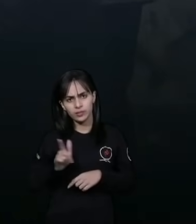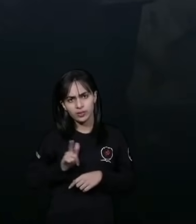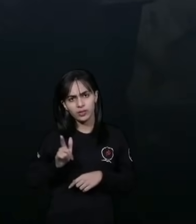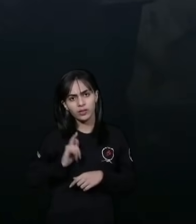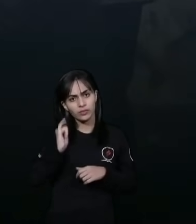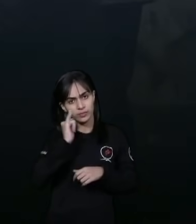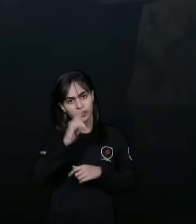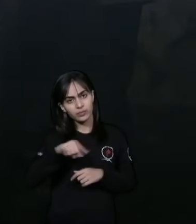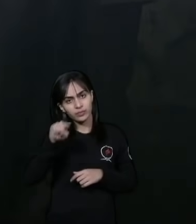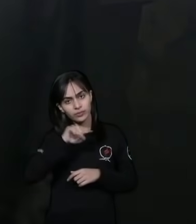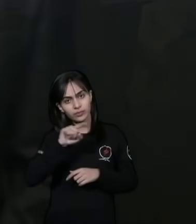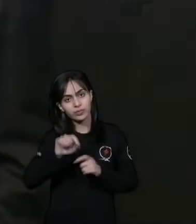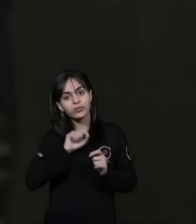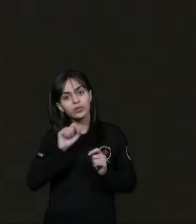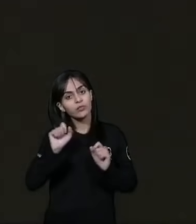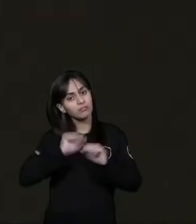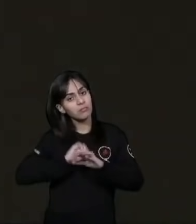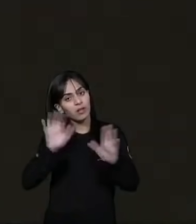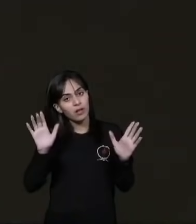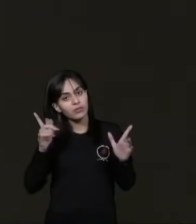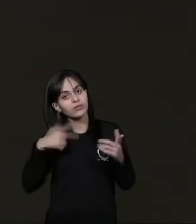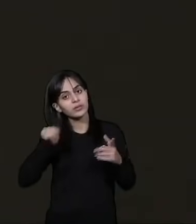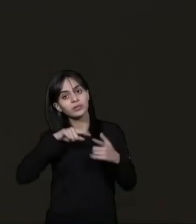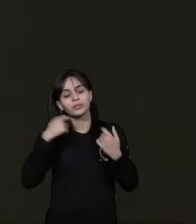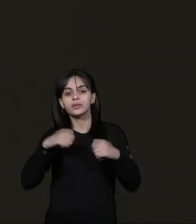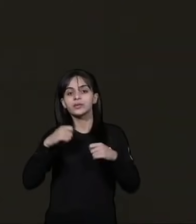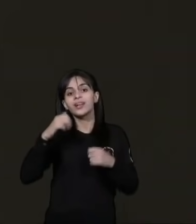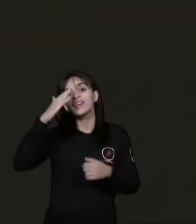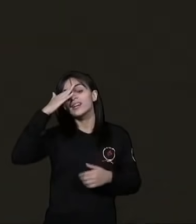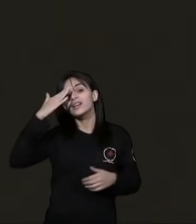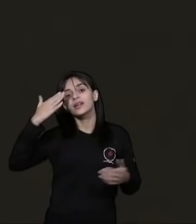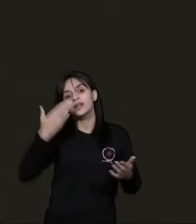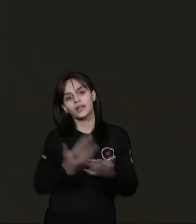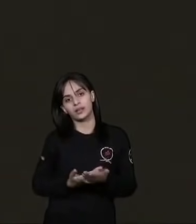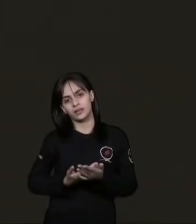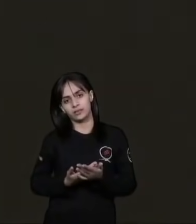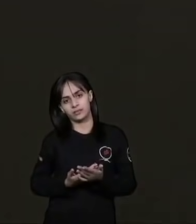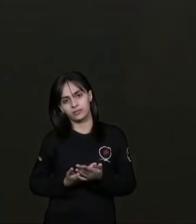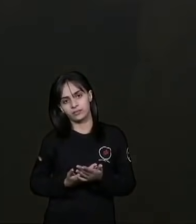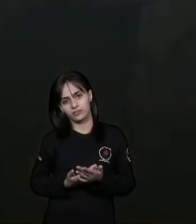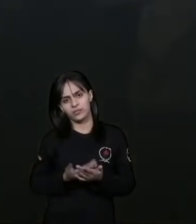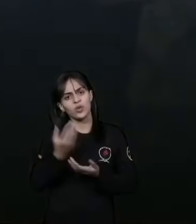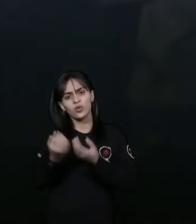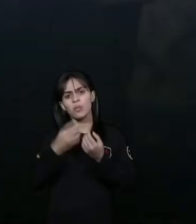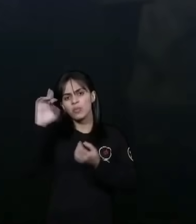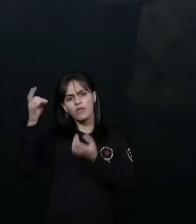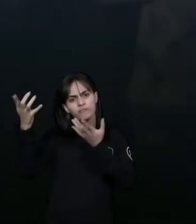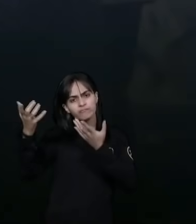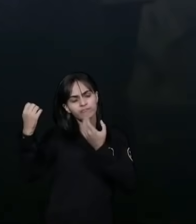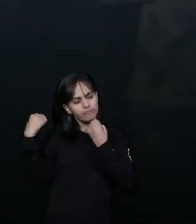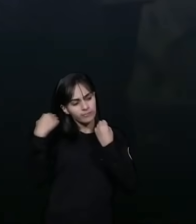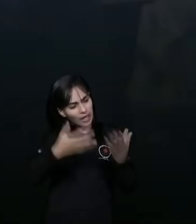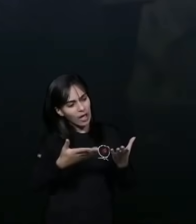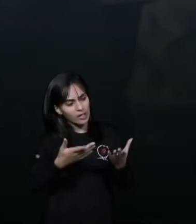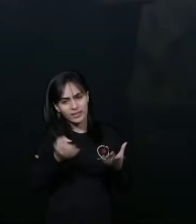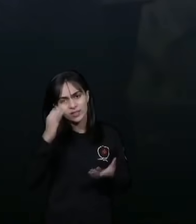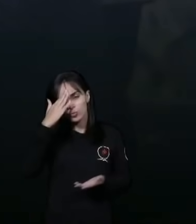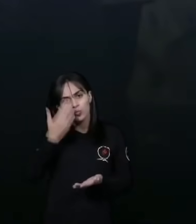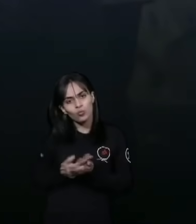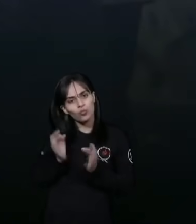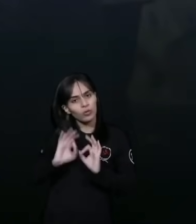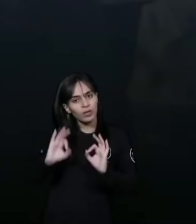dizer para você beber o Óbvio você tem que crer a receber uma coisa de Deus que você não crer que vai